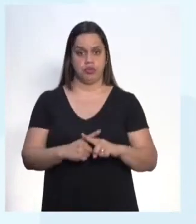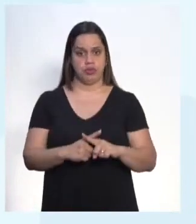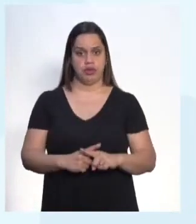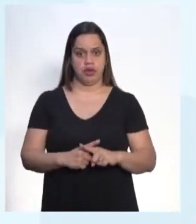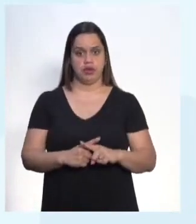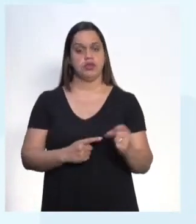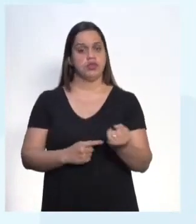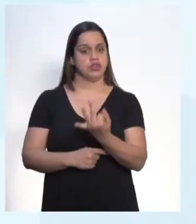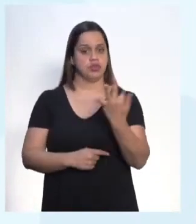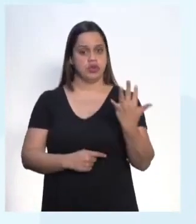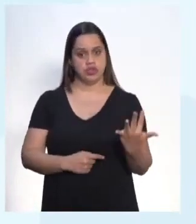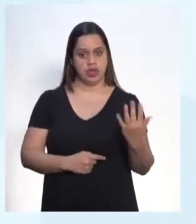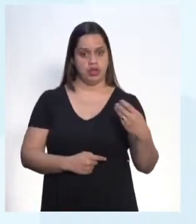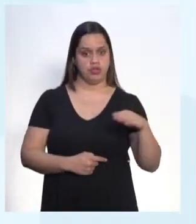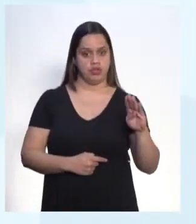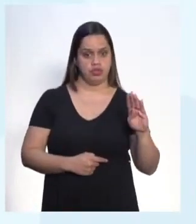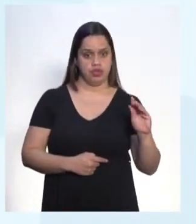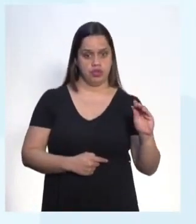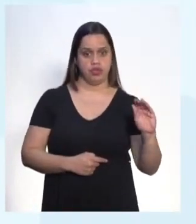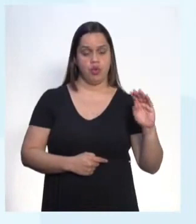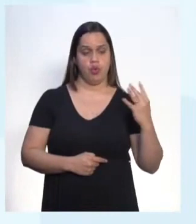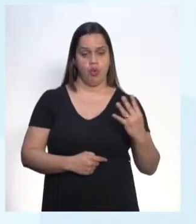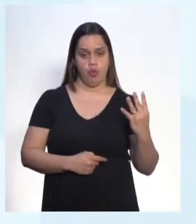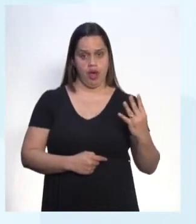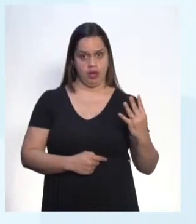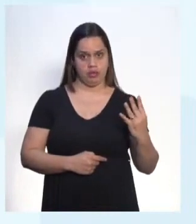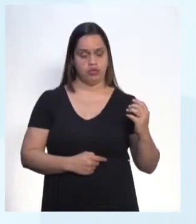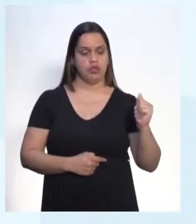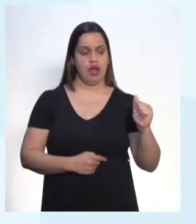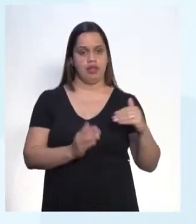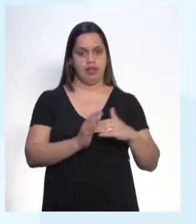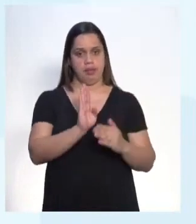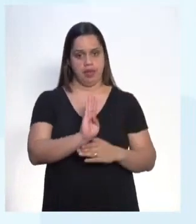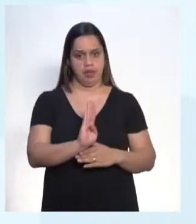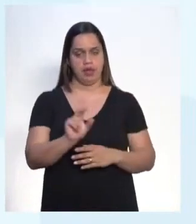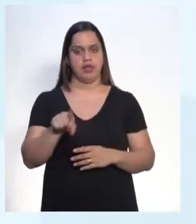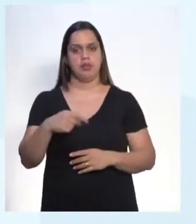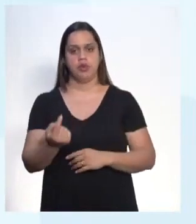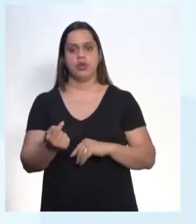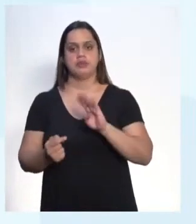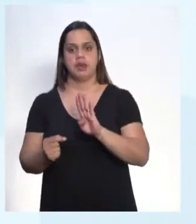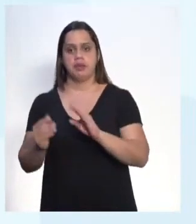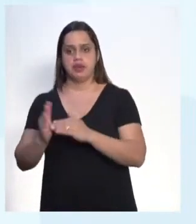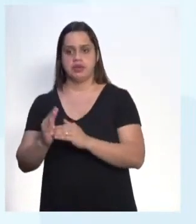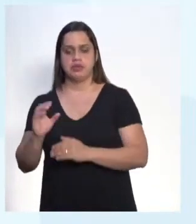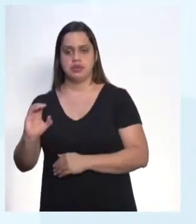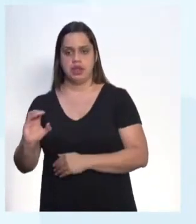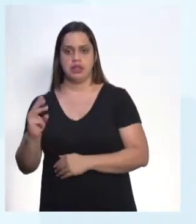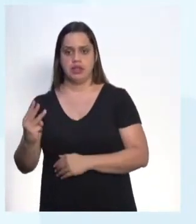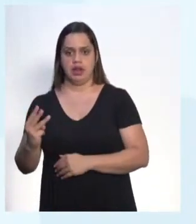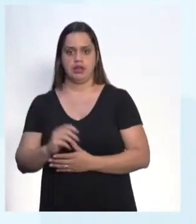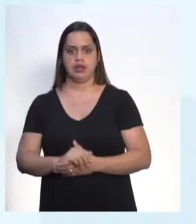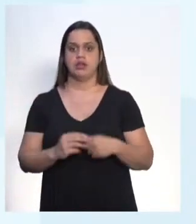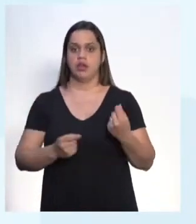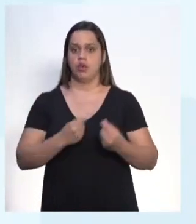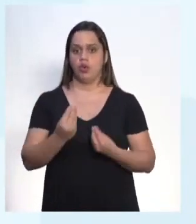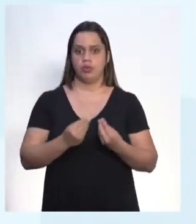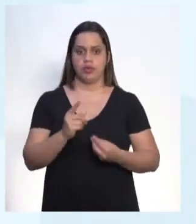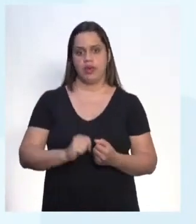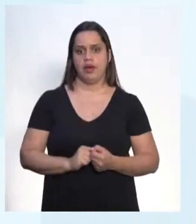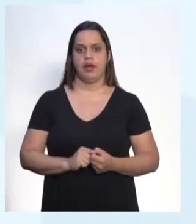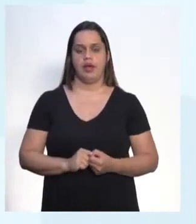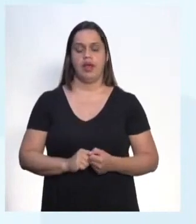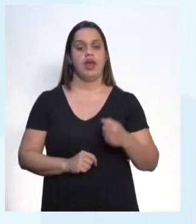dessas quantidades. 4 de A para B e 3 de B para C. Portanto,